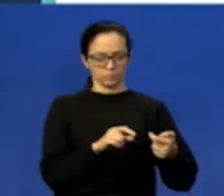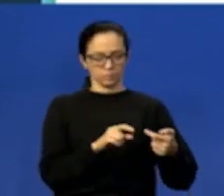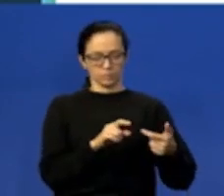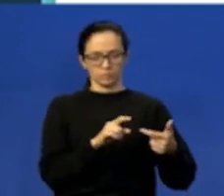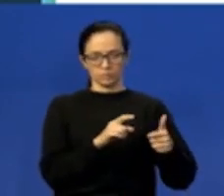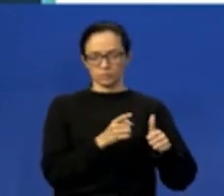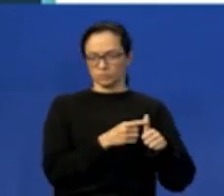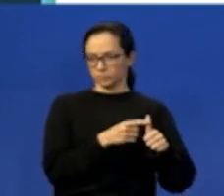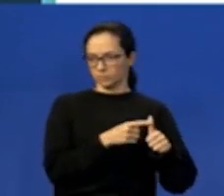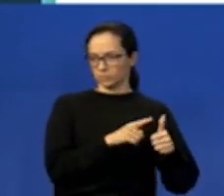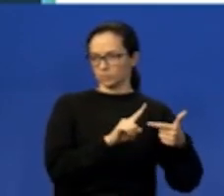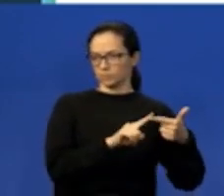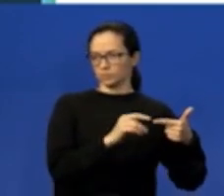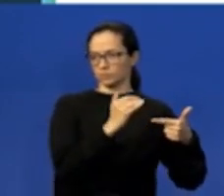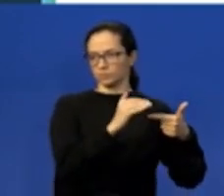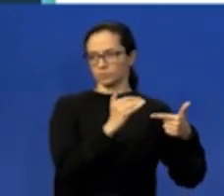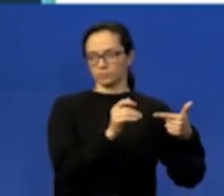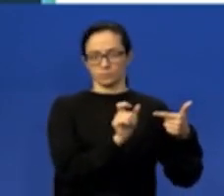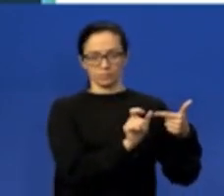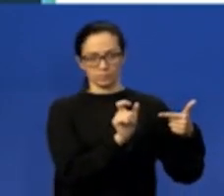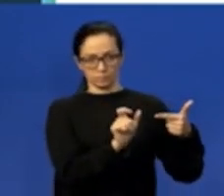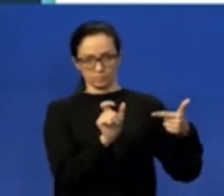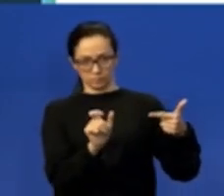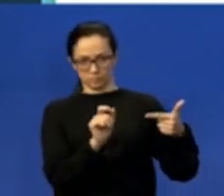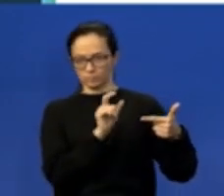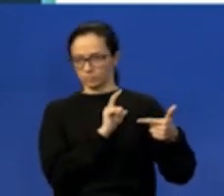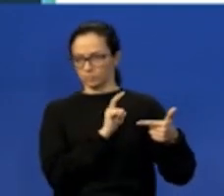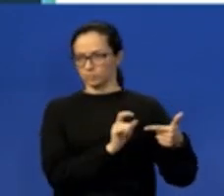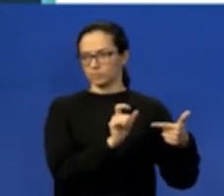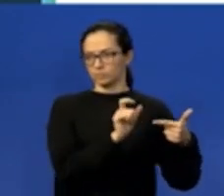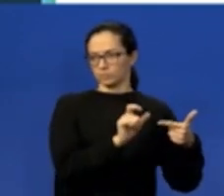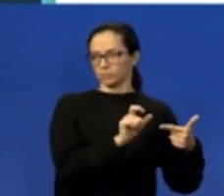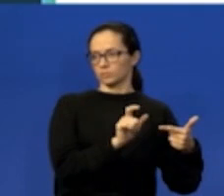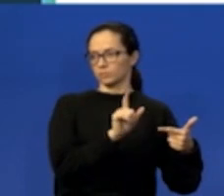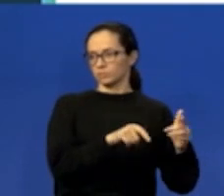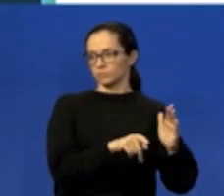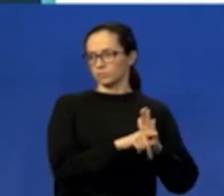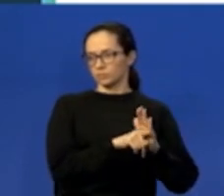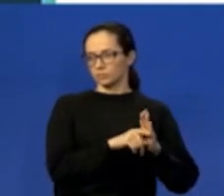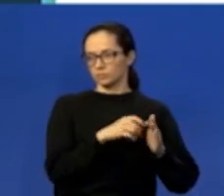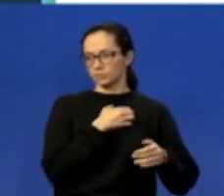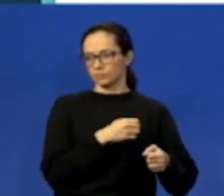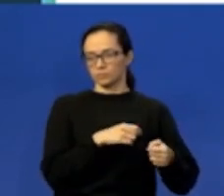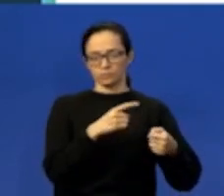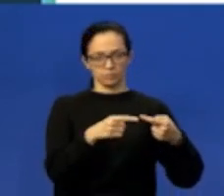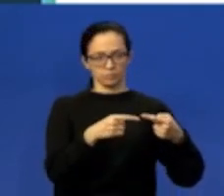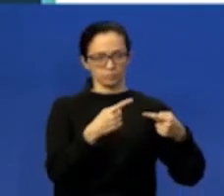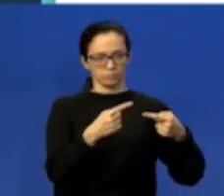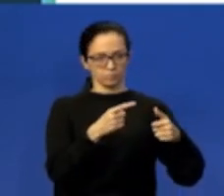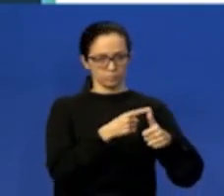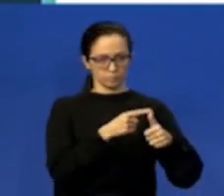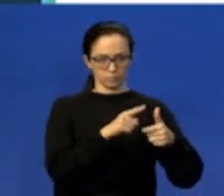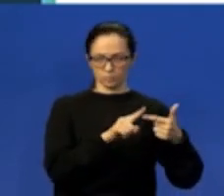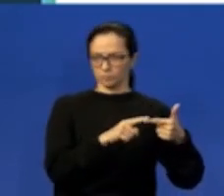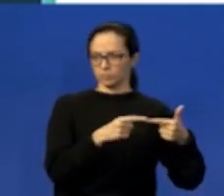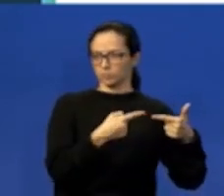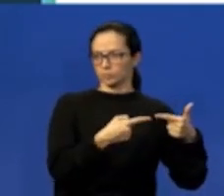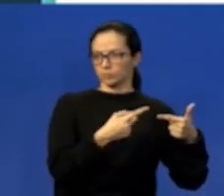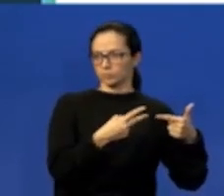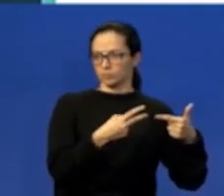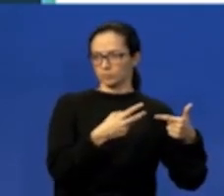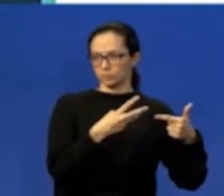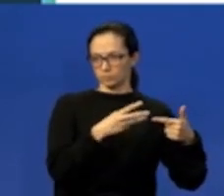eritrócitos, plaquetas e monócitos. Os granulócitos, eles são formados por 3 tipos diferentes de células, que são os neutrófilos,